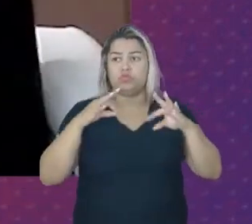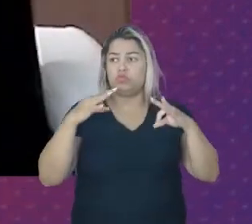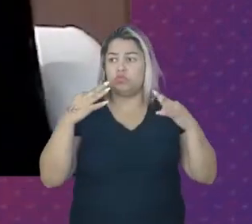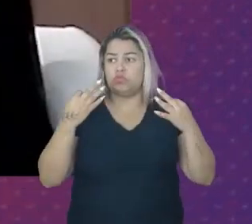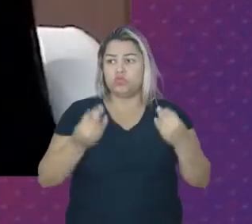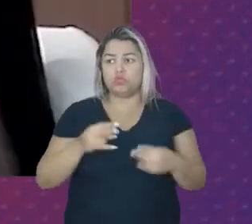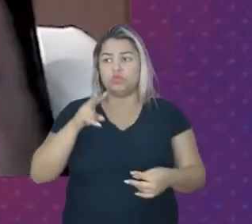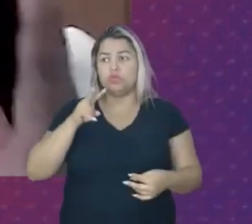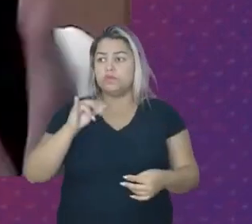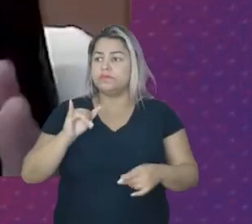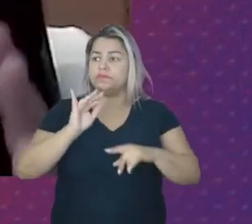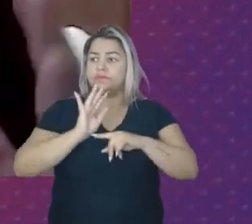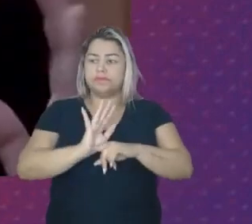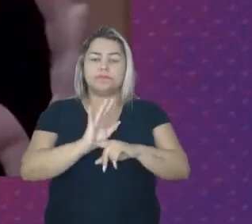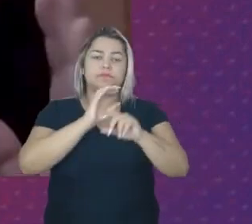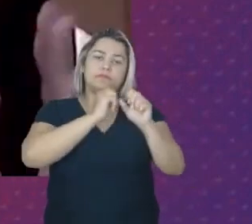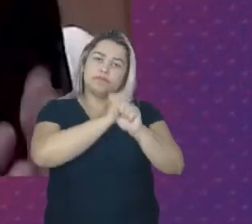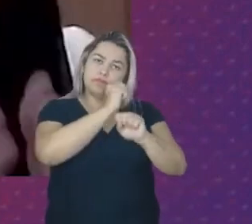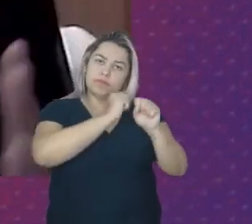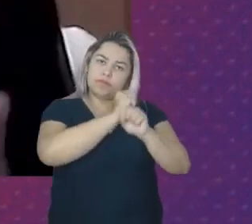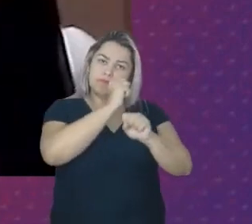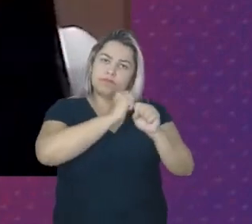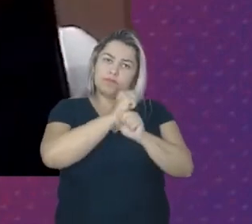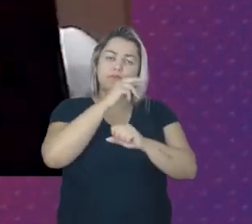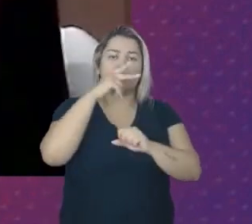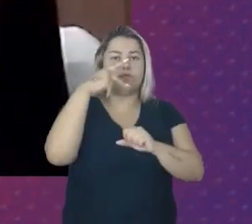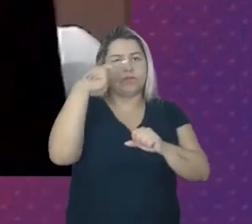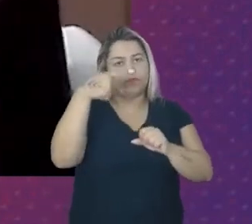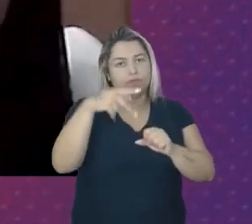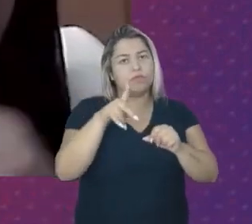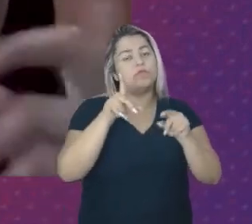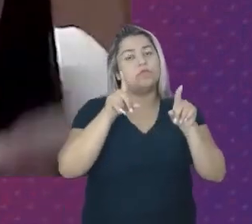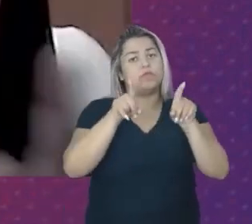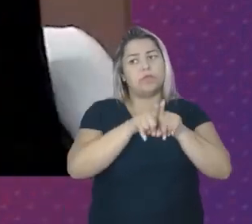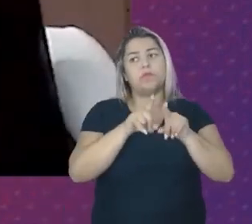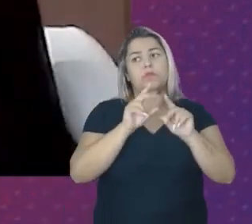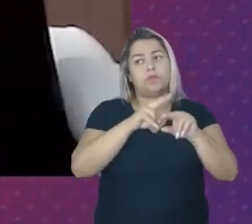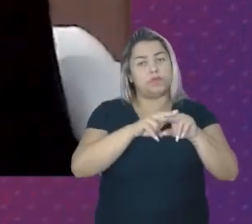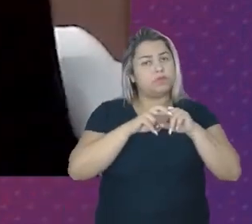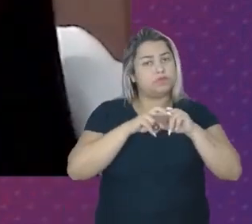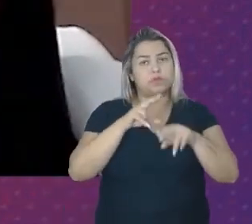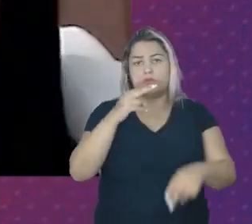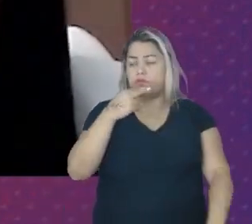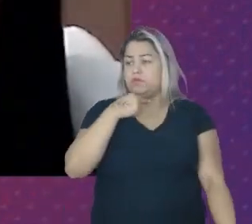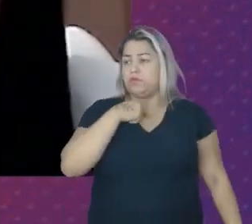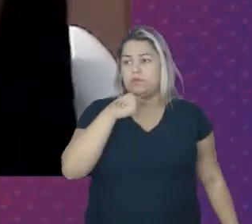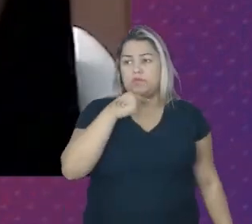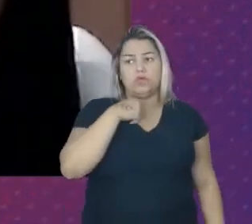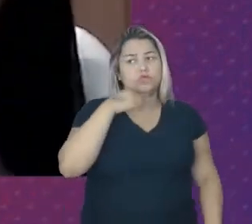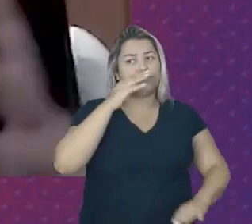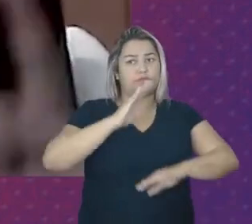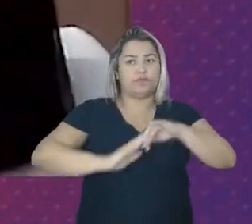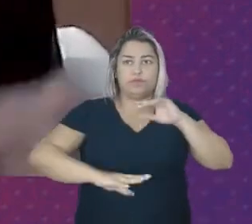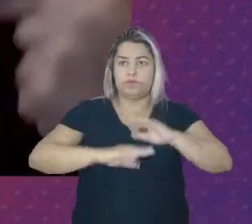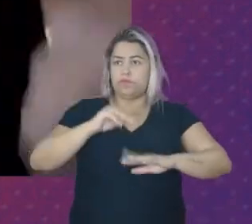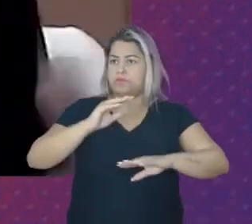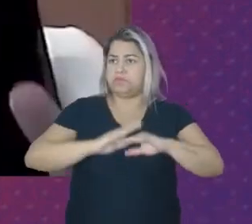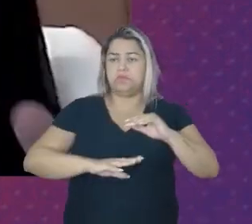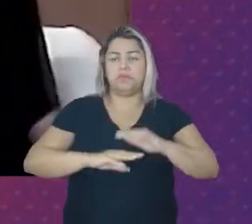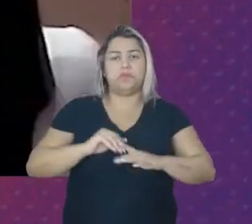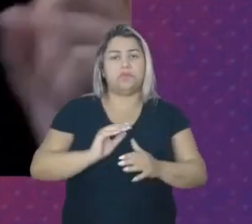vai ajudar a construir a sua reputação. É por isso que você não pode colocar qualquer coisa